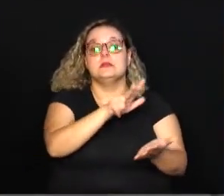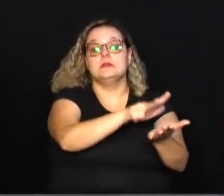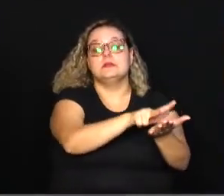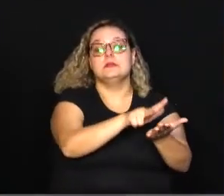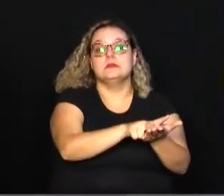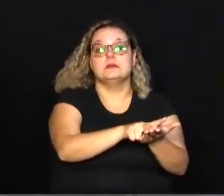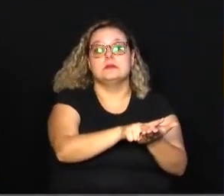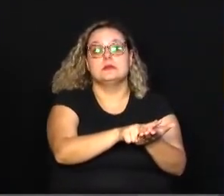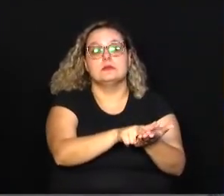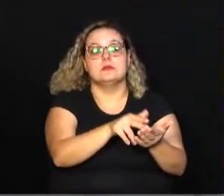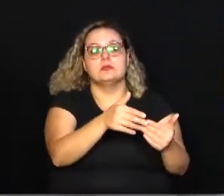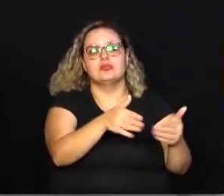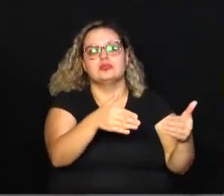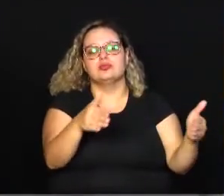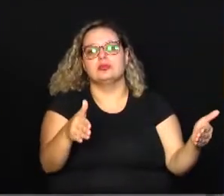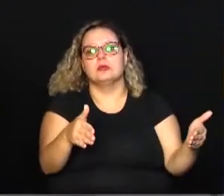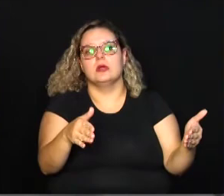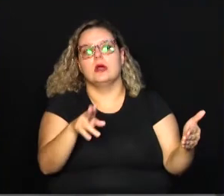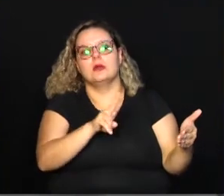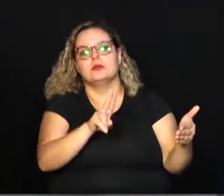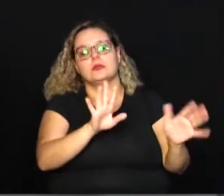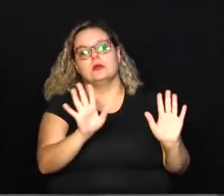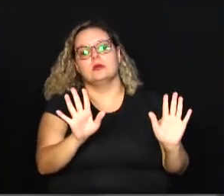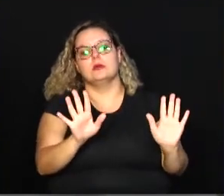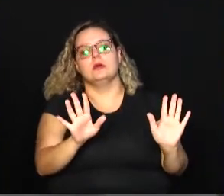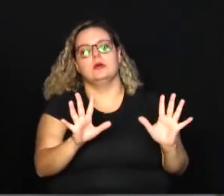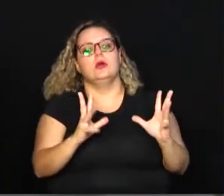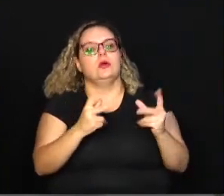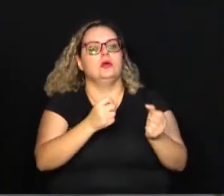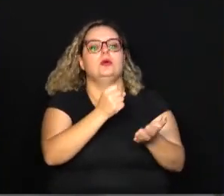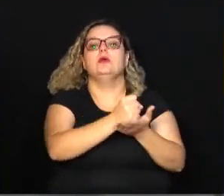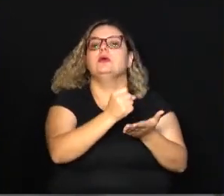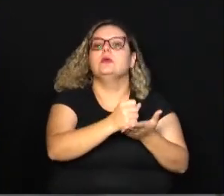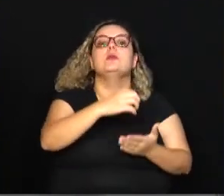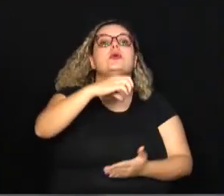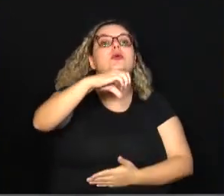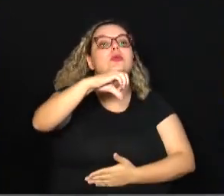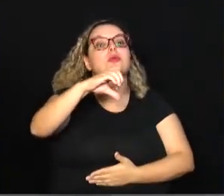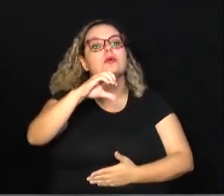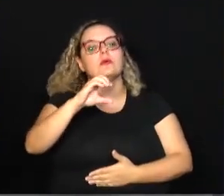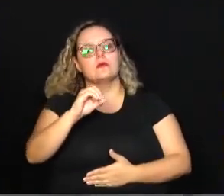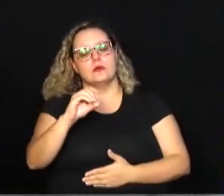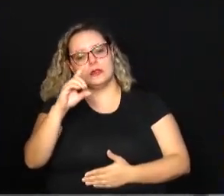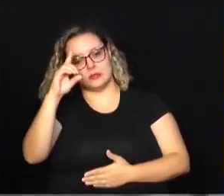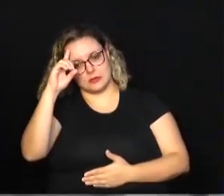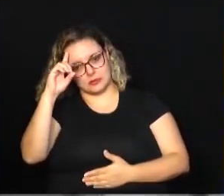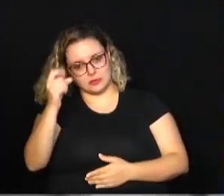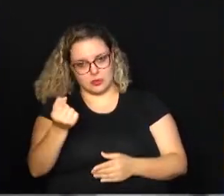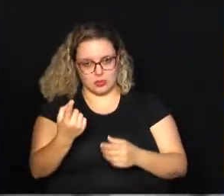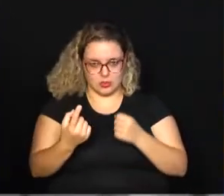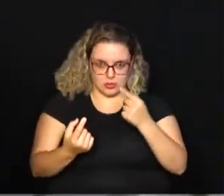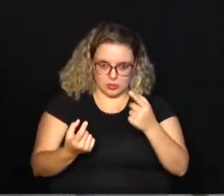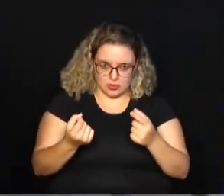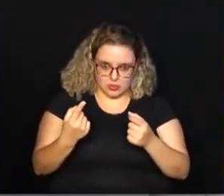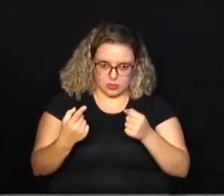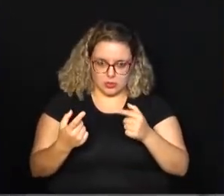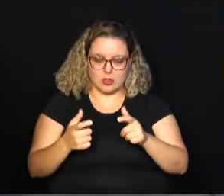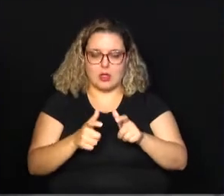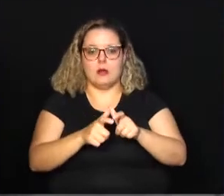eu vou desfazer. Todas essas contratações emergenciais são por 90 dias. Algumas